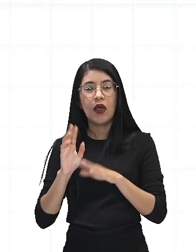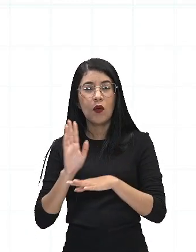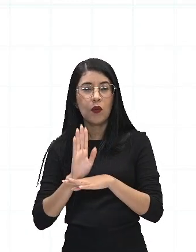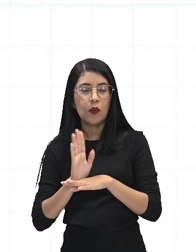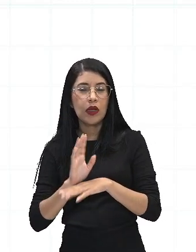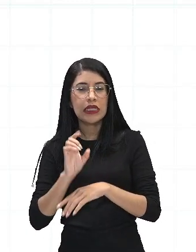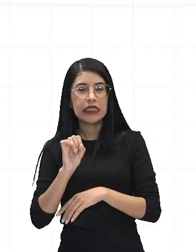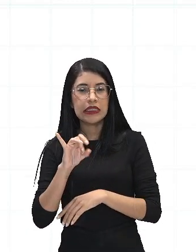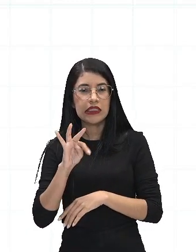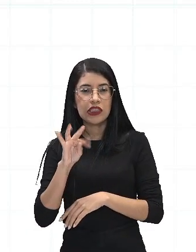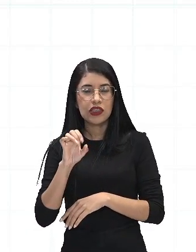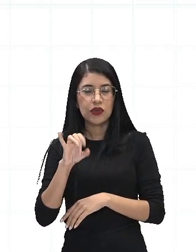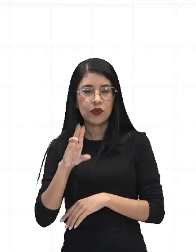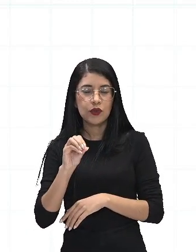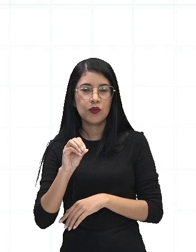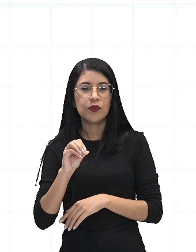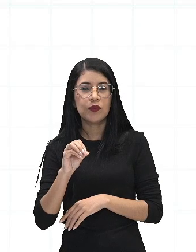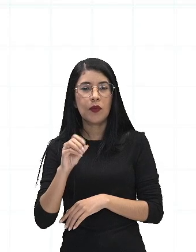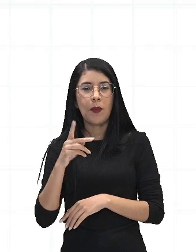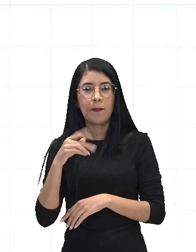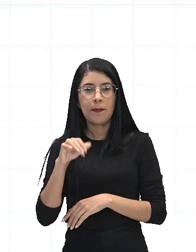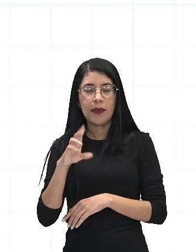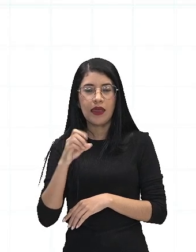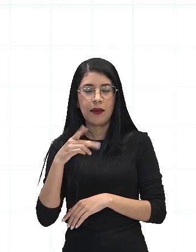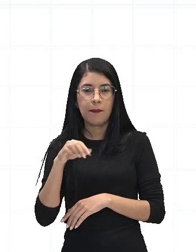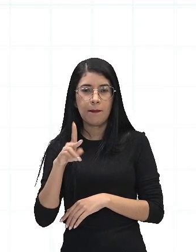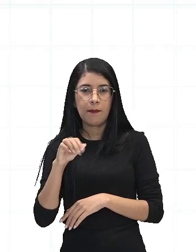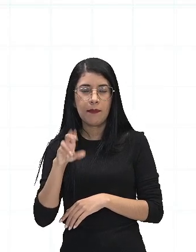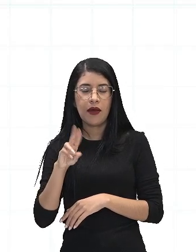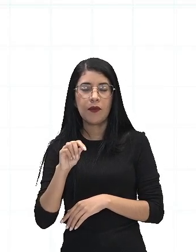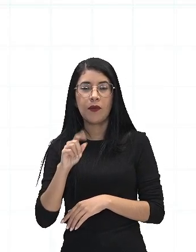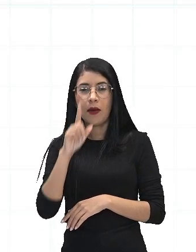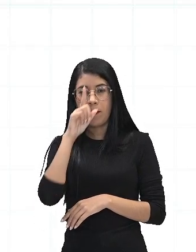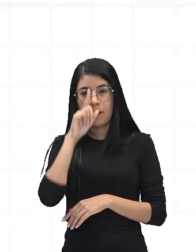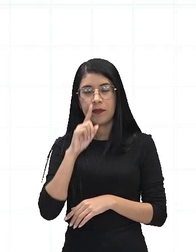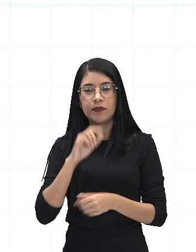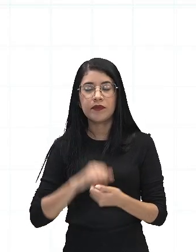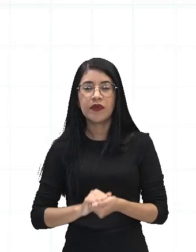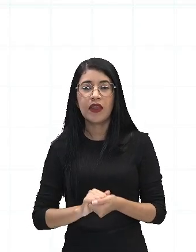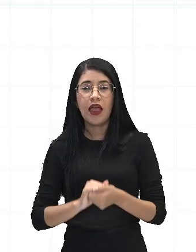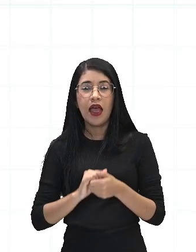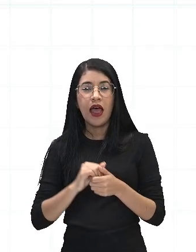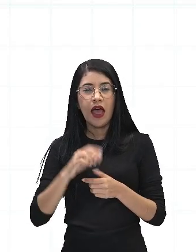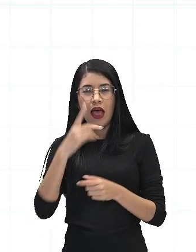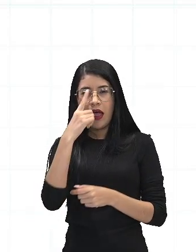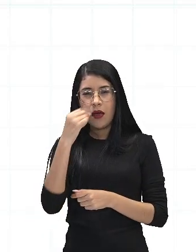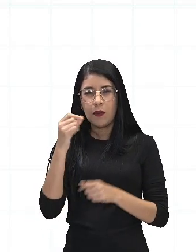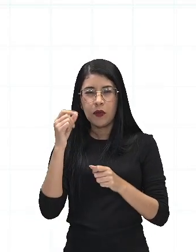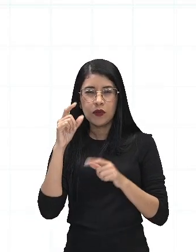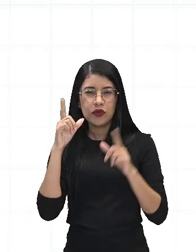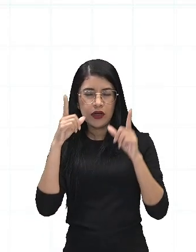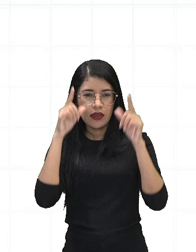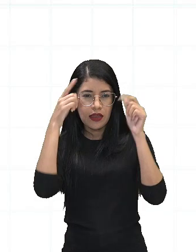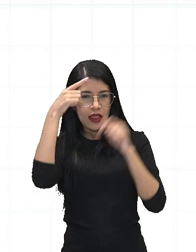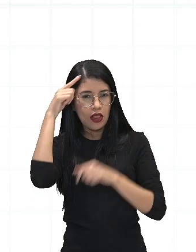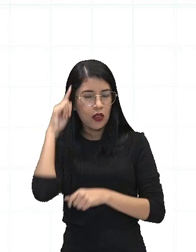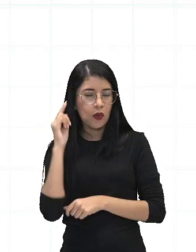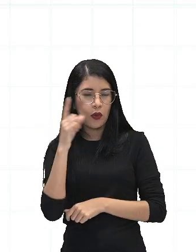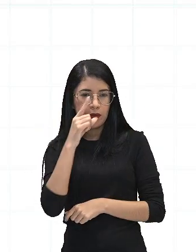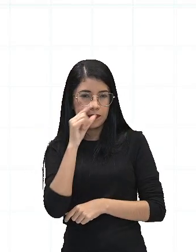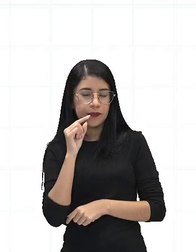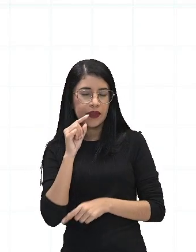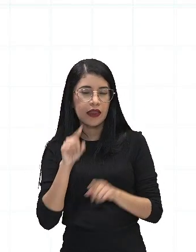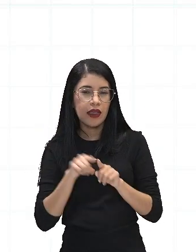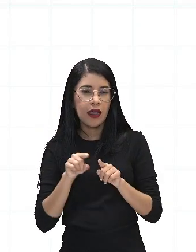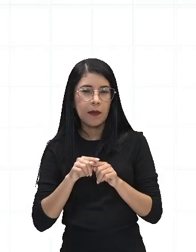acabou atenuada no imaginário brasileiro pela imagem da jacaré loira, que, embora vilanesca, era